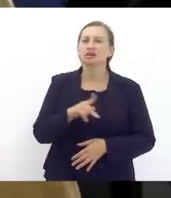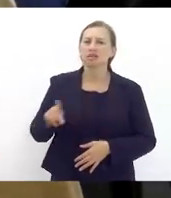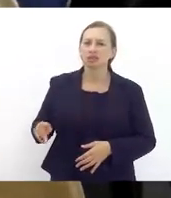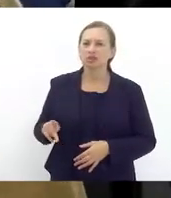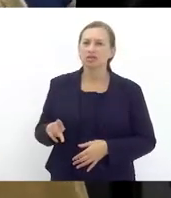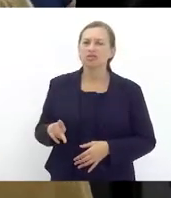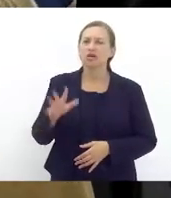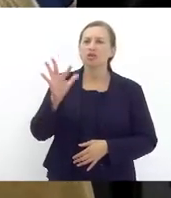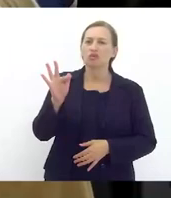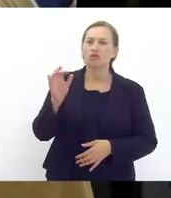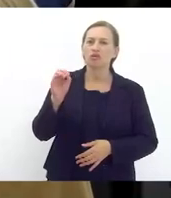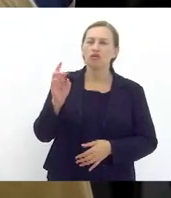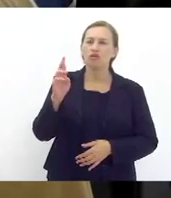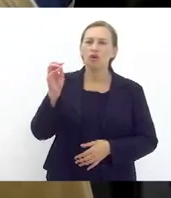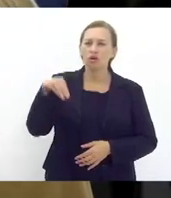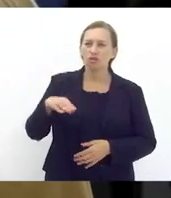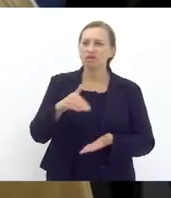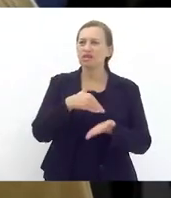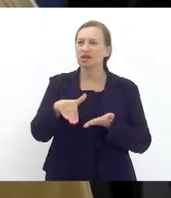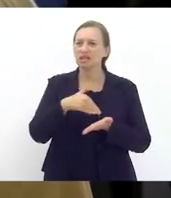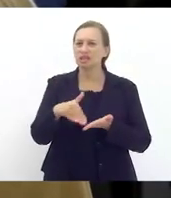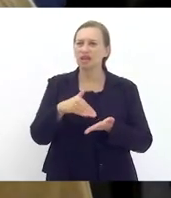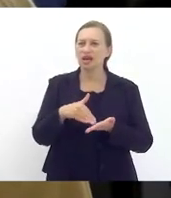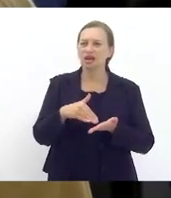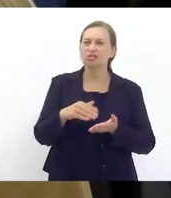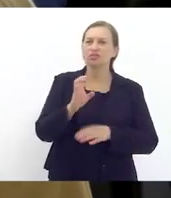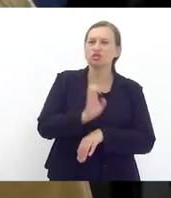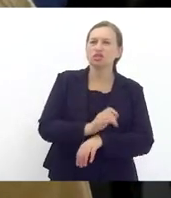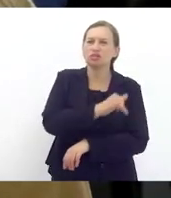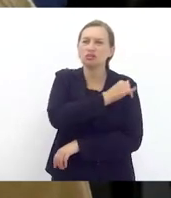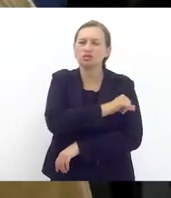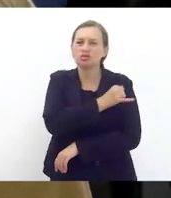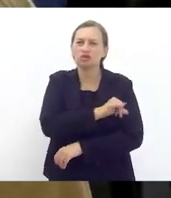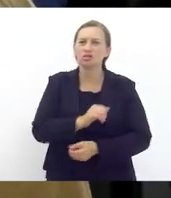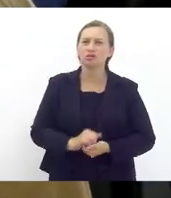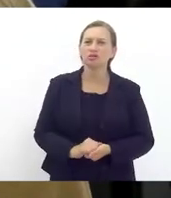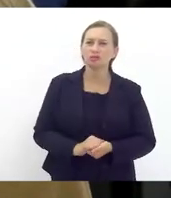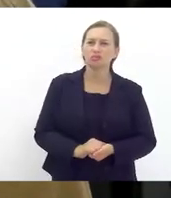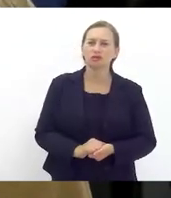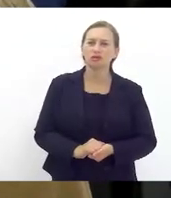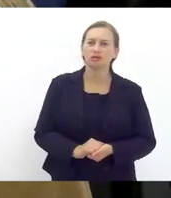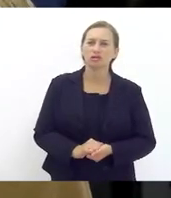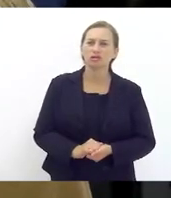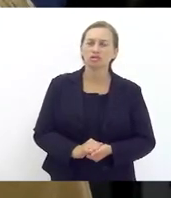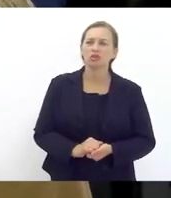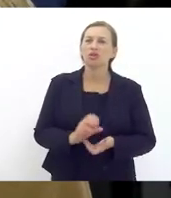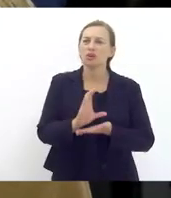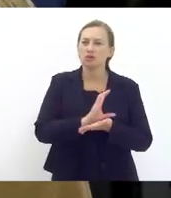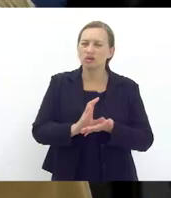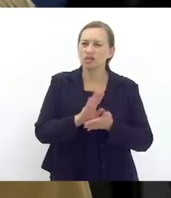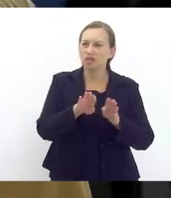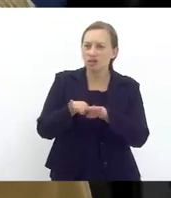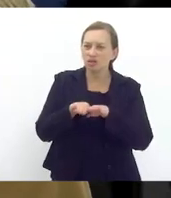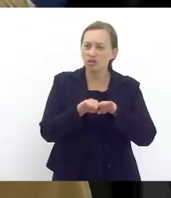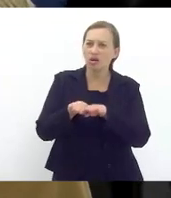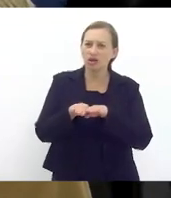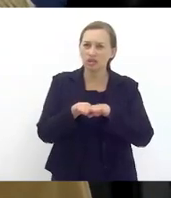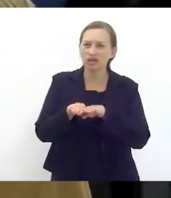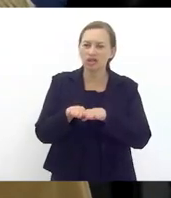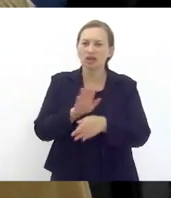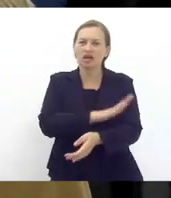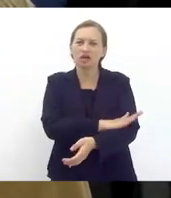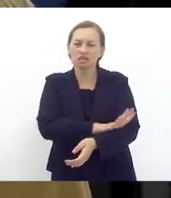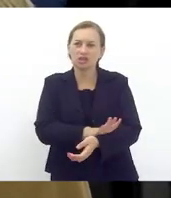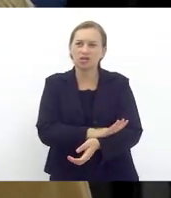do Fórum de secretários diligentes estaduais do Estado do Rio de Janeiro o conselho de igualdade racial de Duque de Caxias